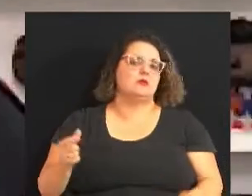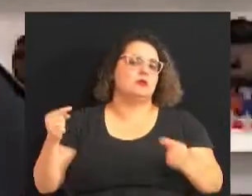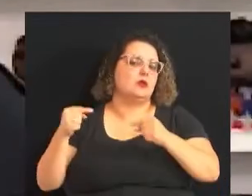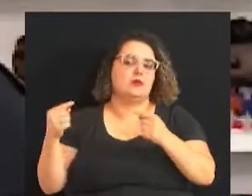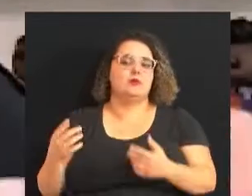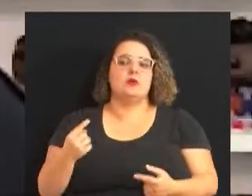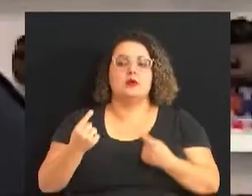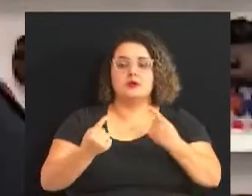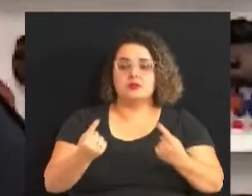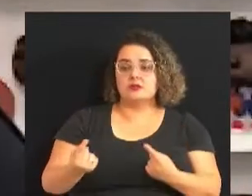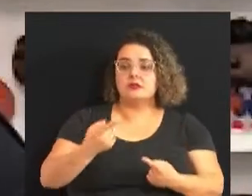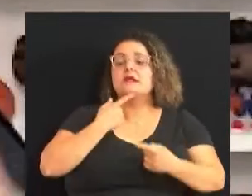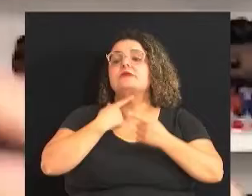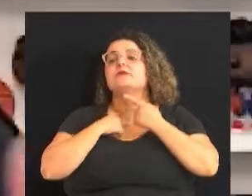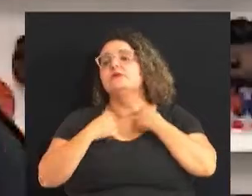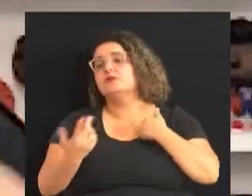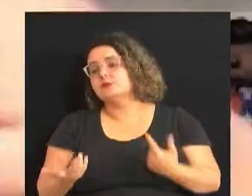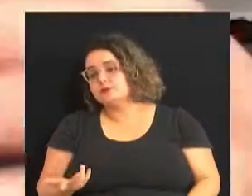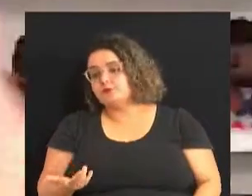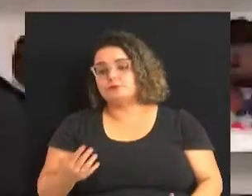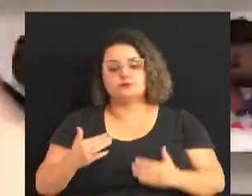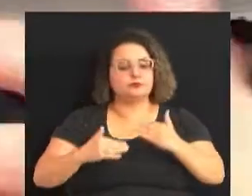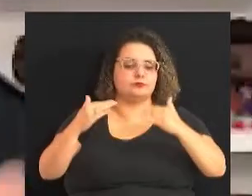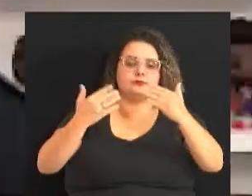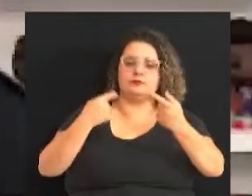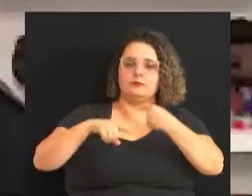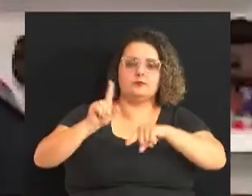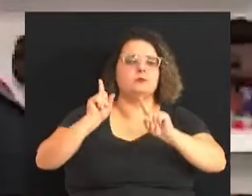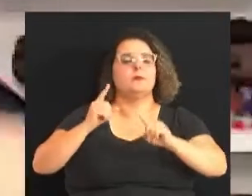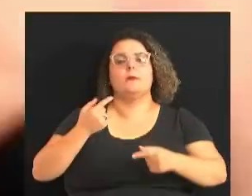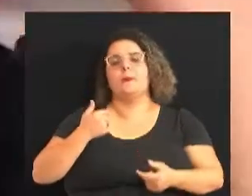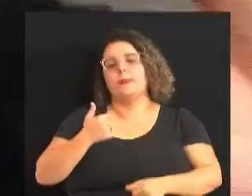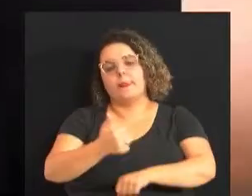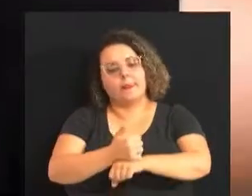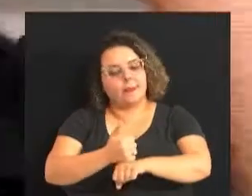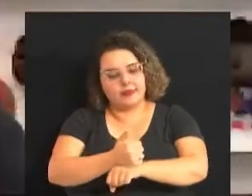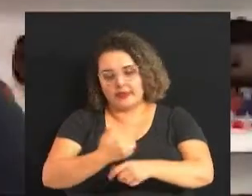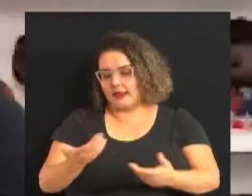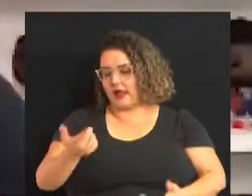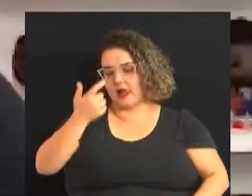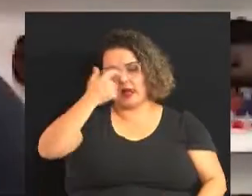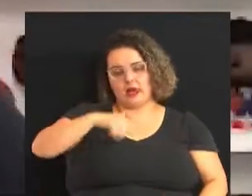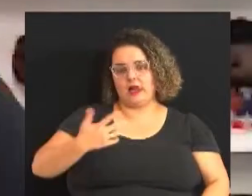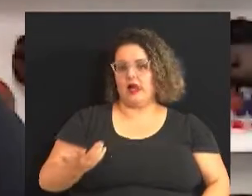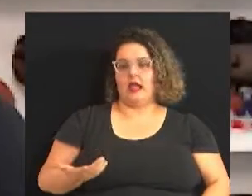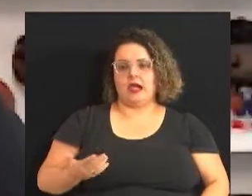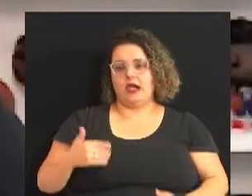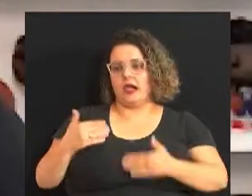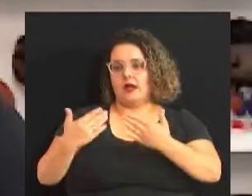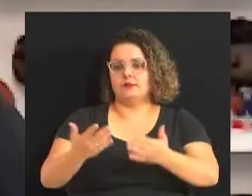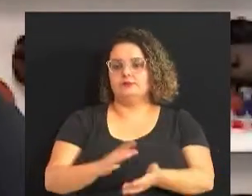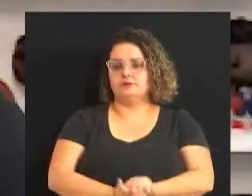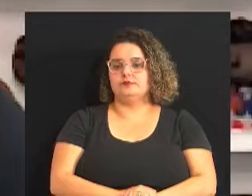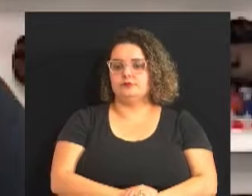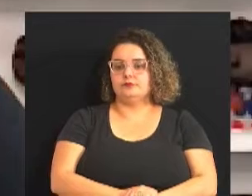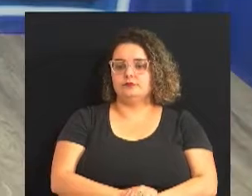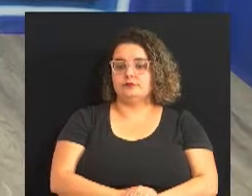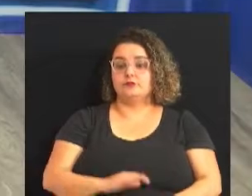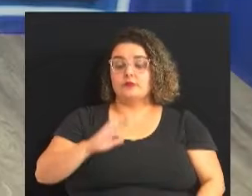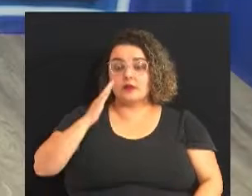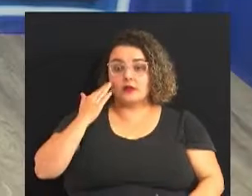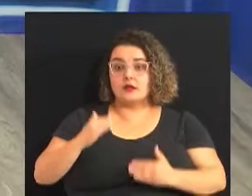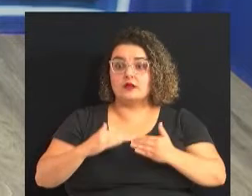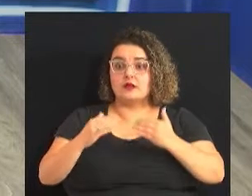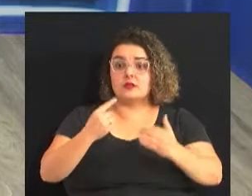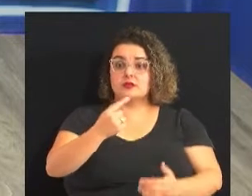um, da sua vontade de crescer, de evoluir como profissional, como pessoa e por aí É vai. isso, entender a evolução, né, de cada